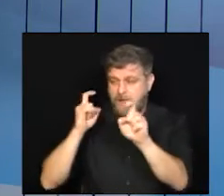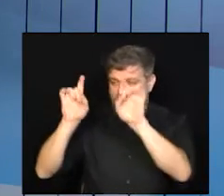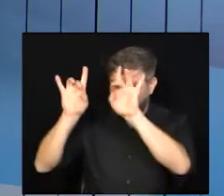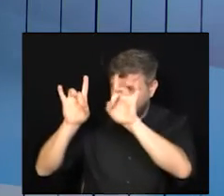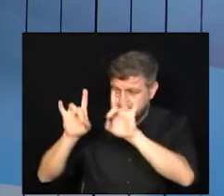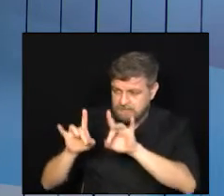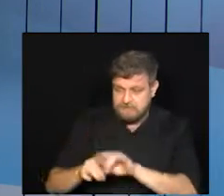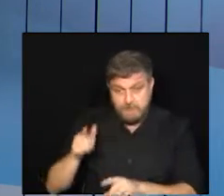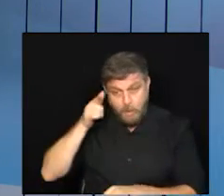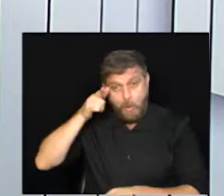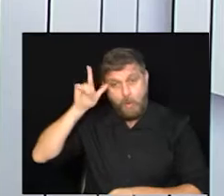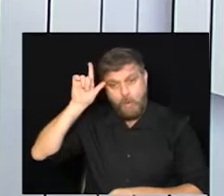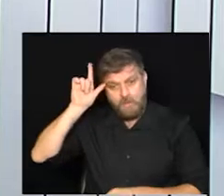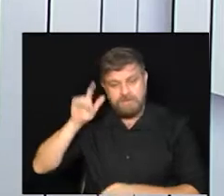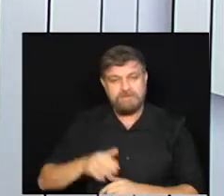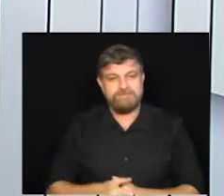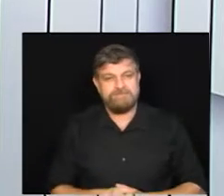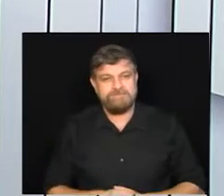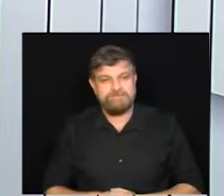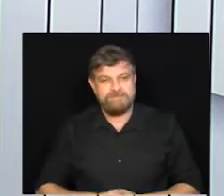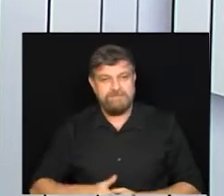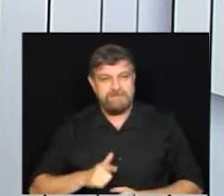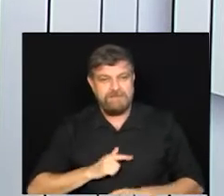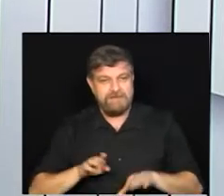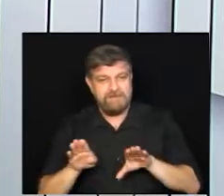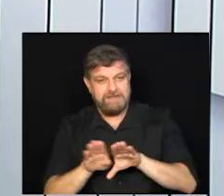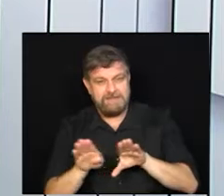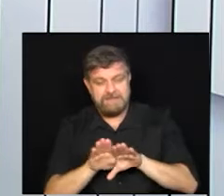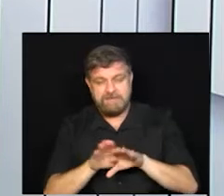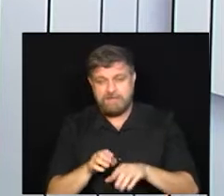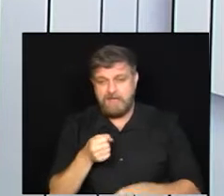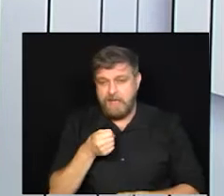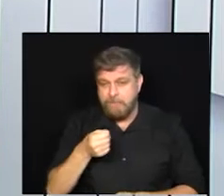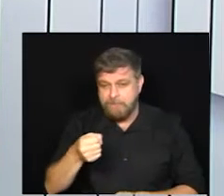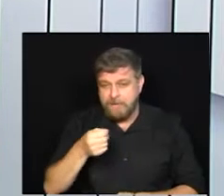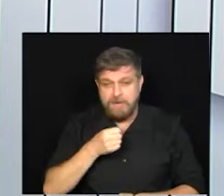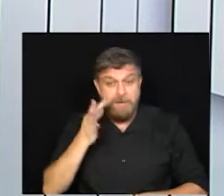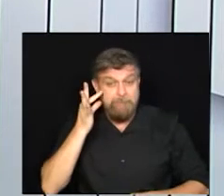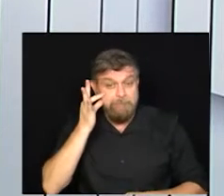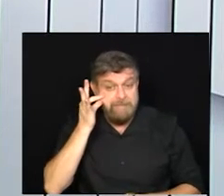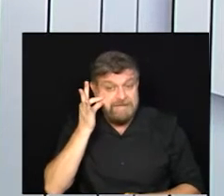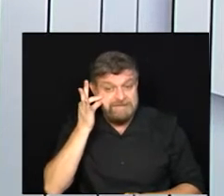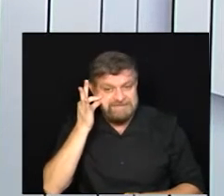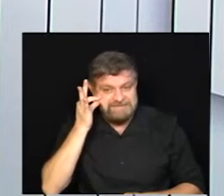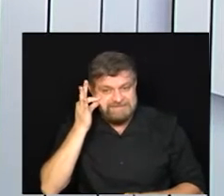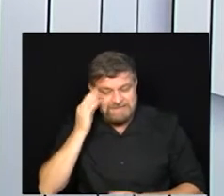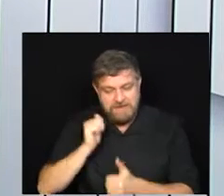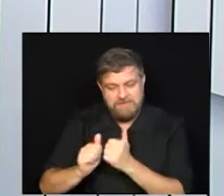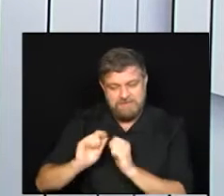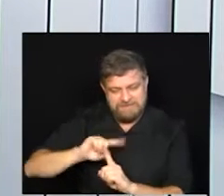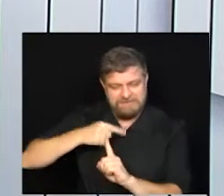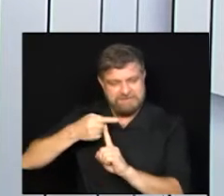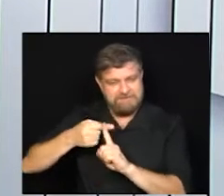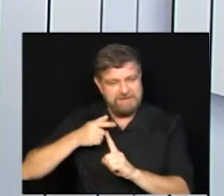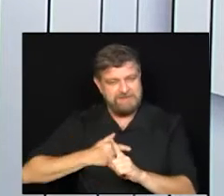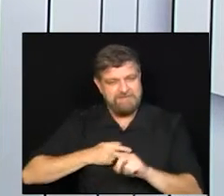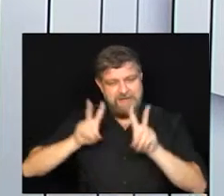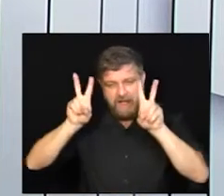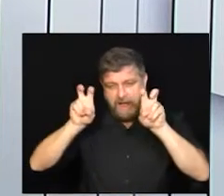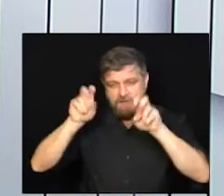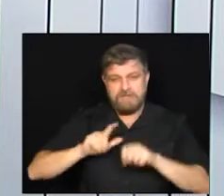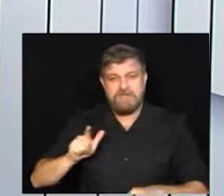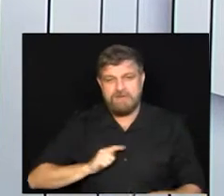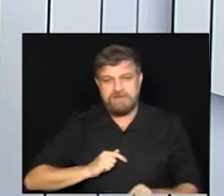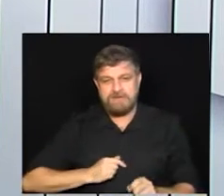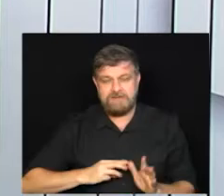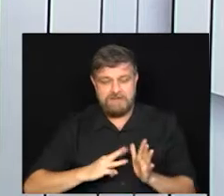que aconteceu ontem. Tem também entrevista ao vivo no Mais Esportes. Nós vamos falar sobre a